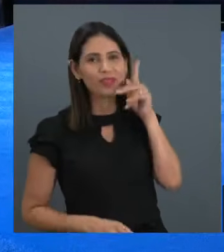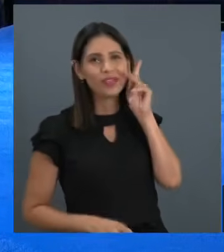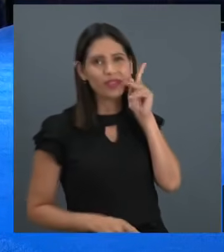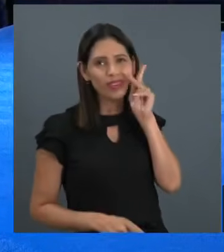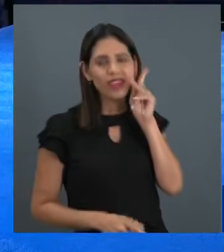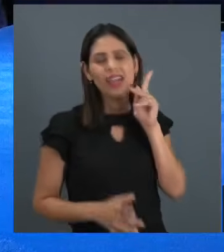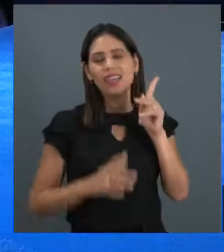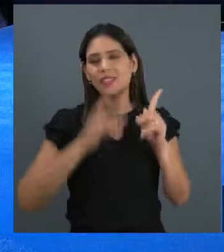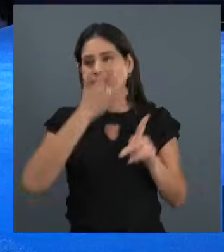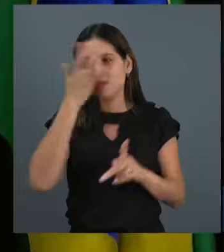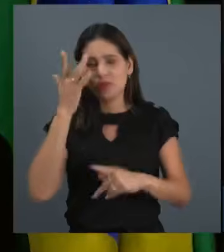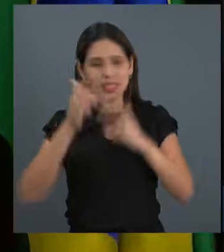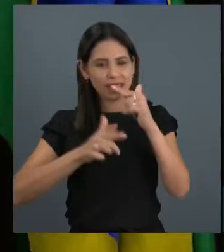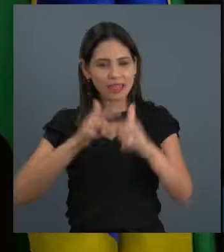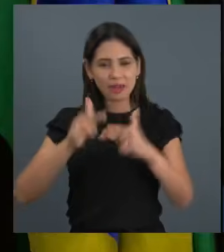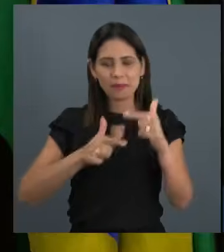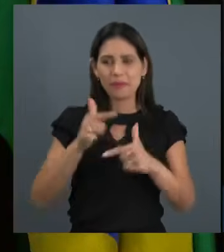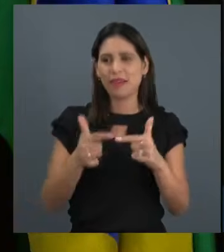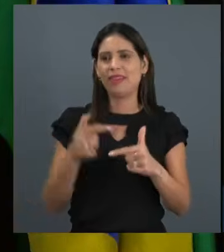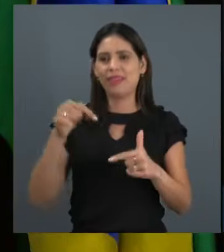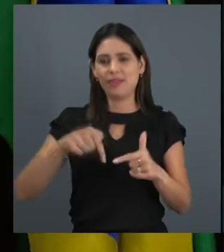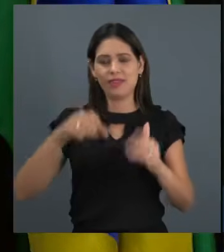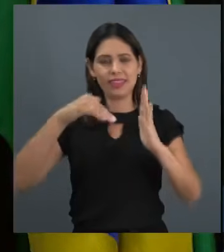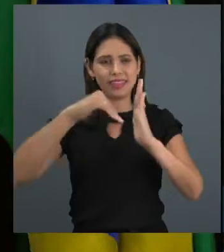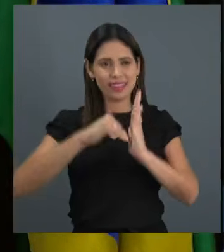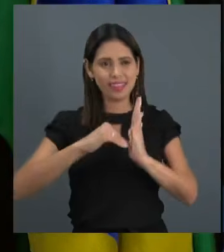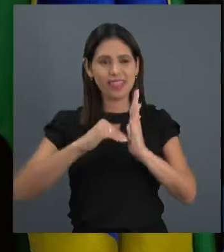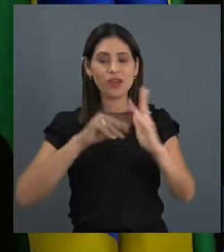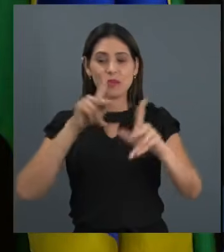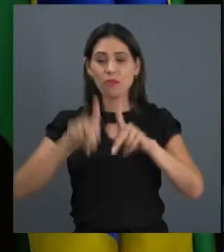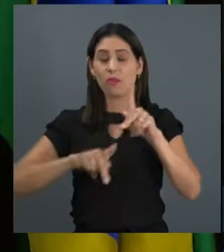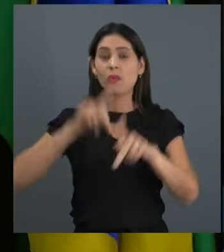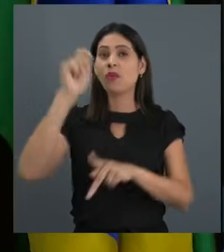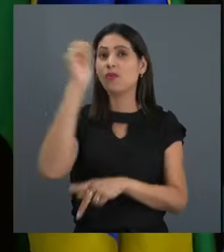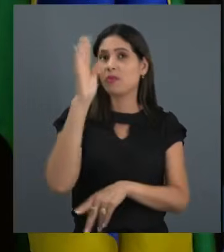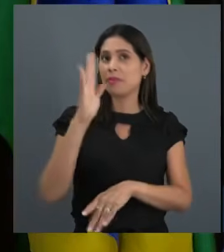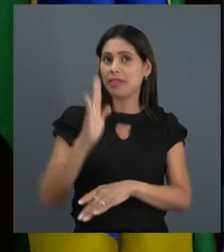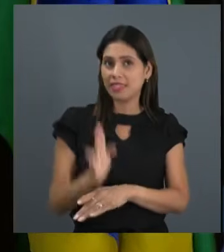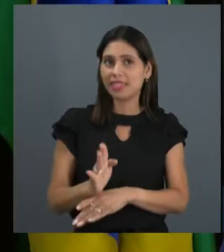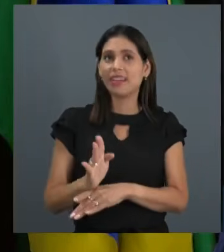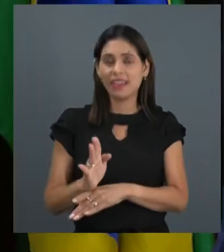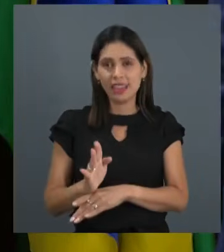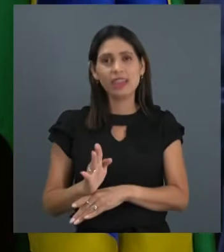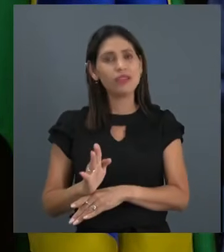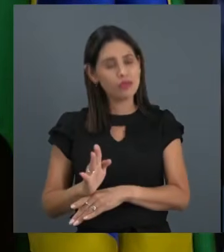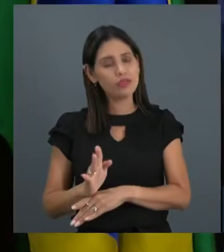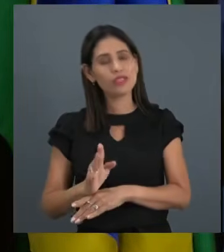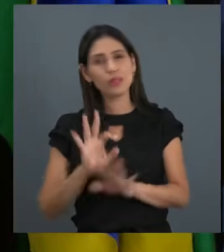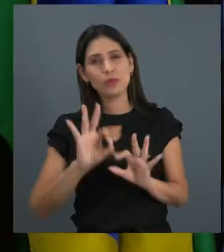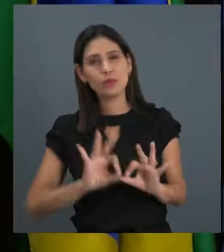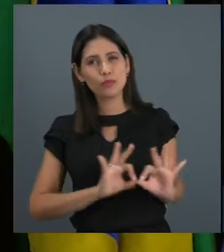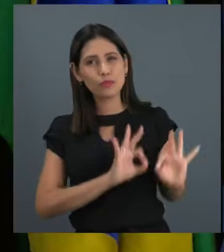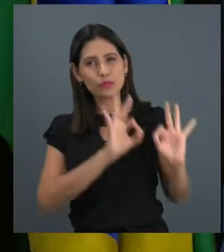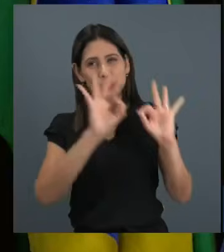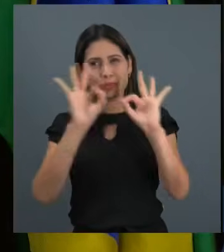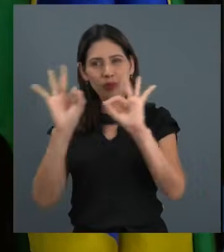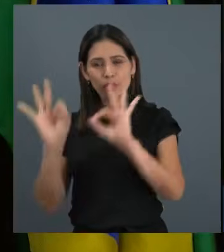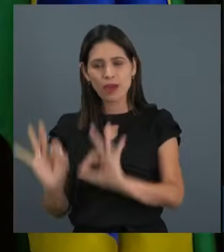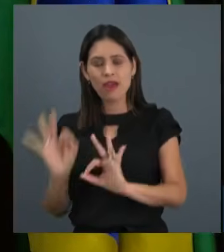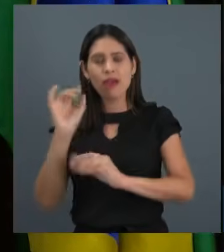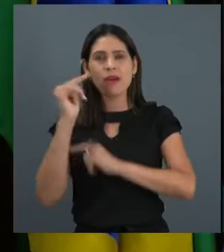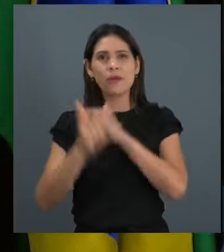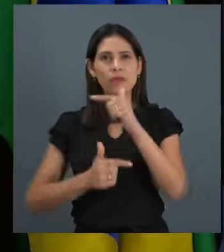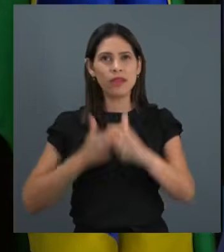dessa casa, assessores, brasileiras e brasileiros que nos acompanham pelo trabalho